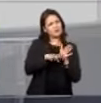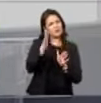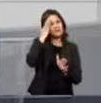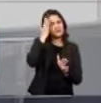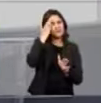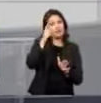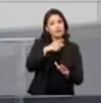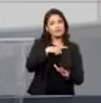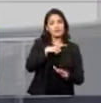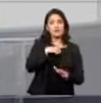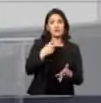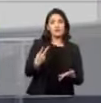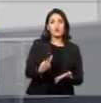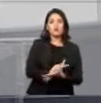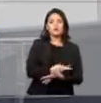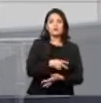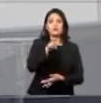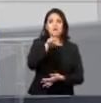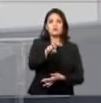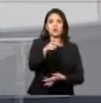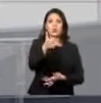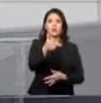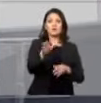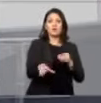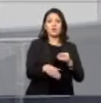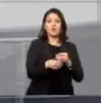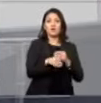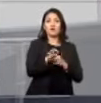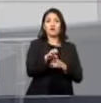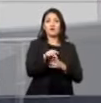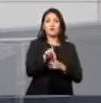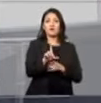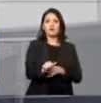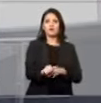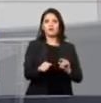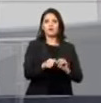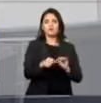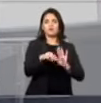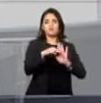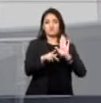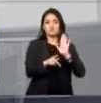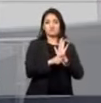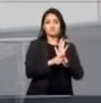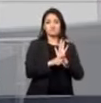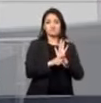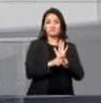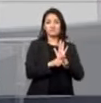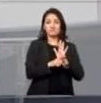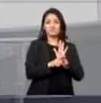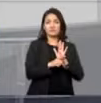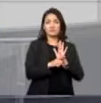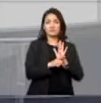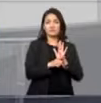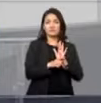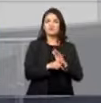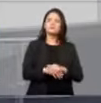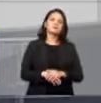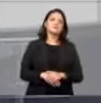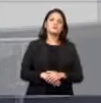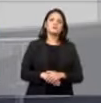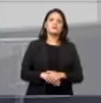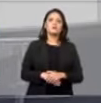51 emendas feitas na medida provisória, desvirtuando totalmente